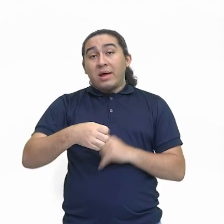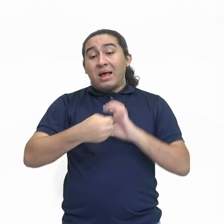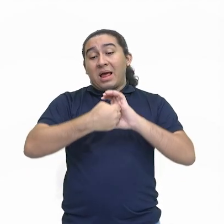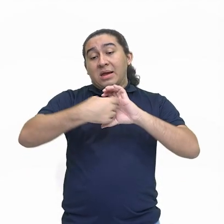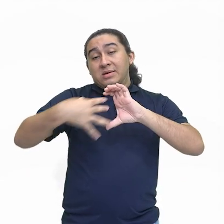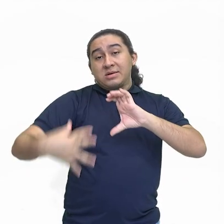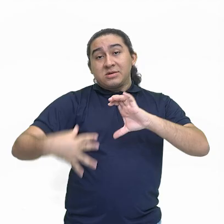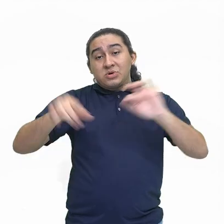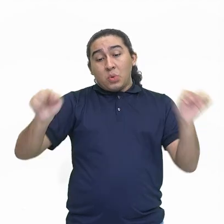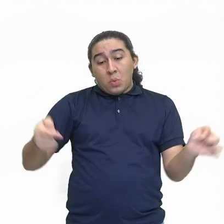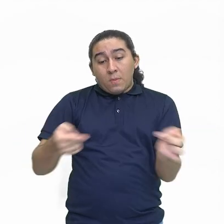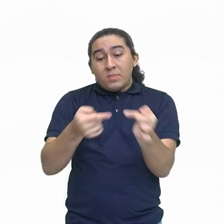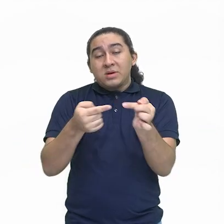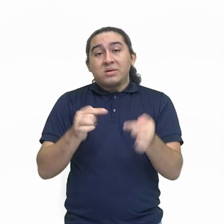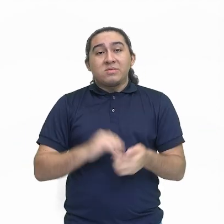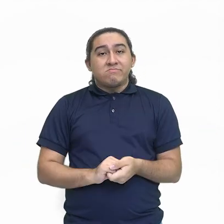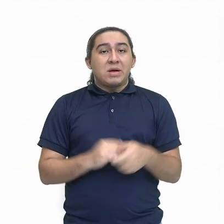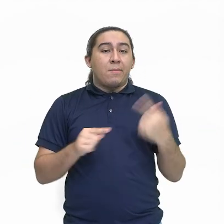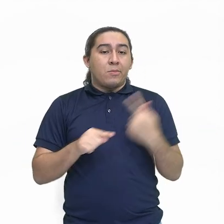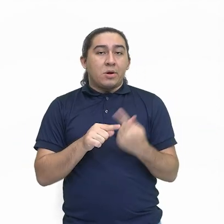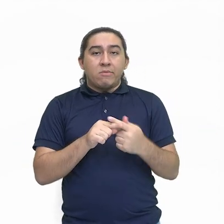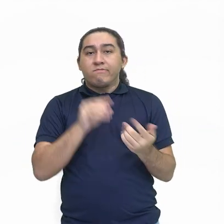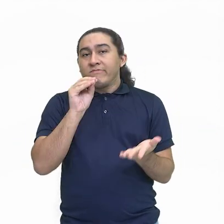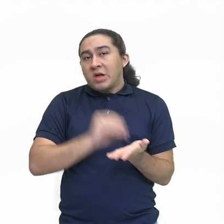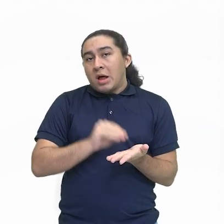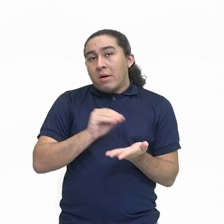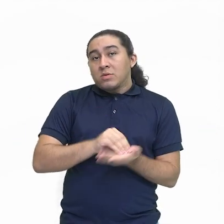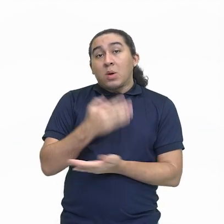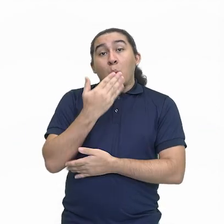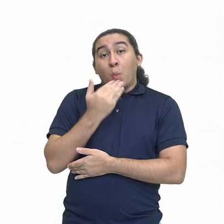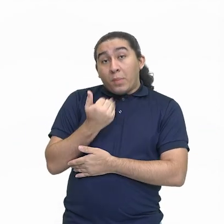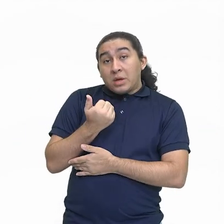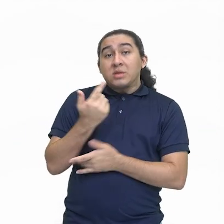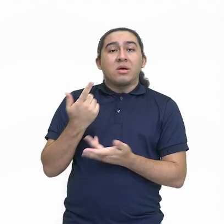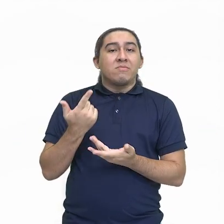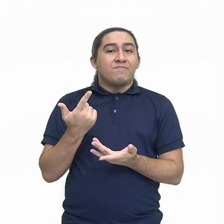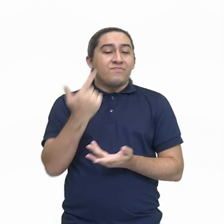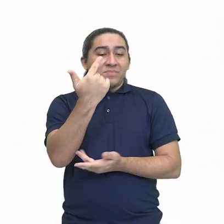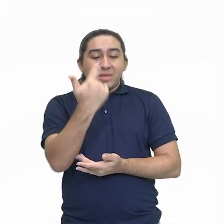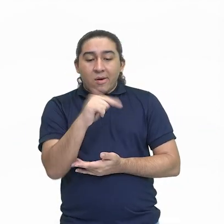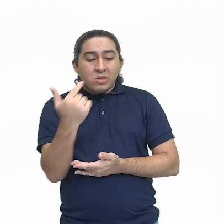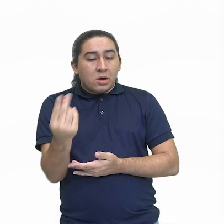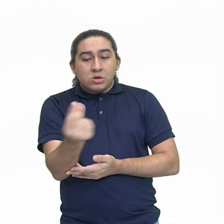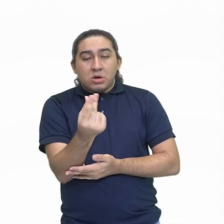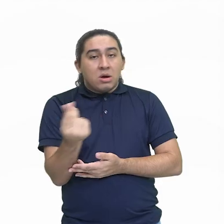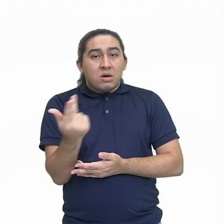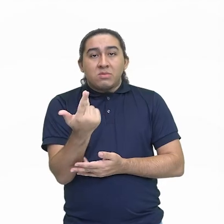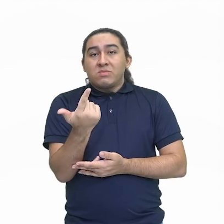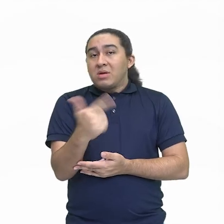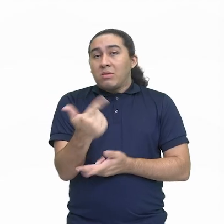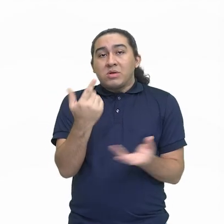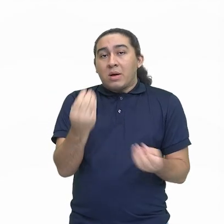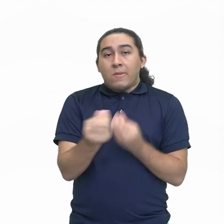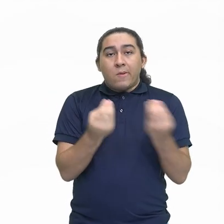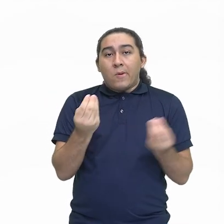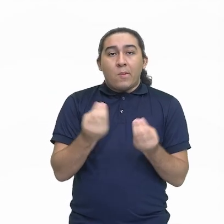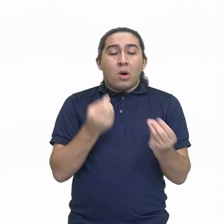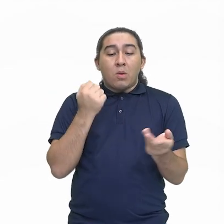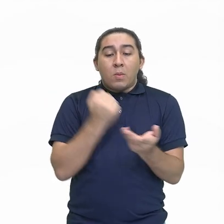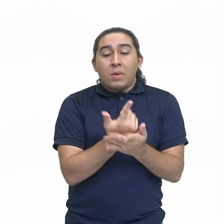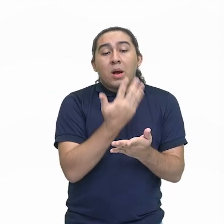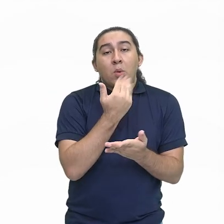momento. Não tinham o que comer, né? Nem de onde tirar nada, nem para dar para os animais,